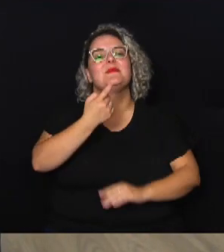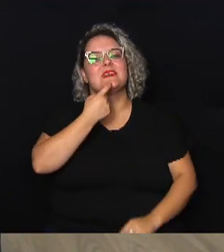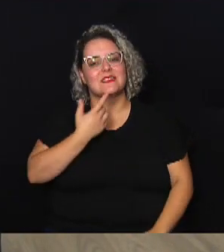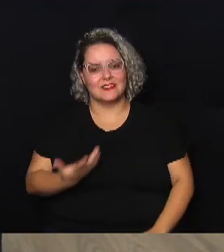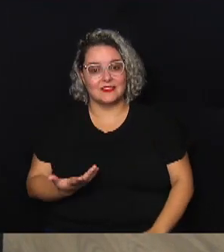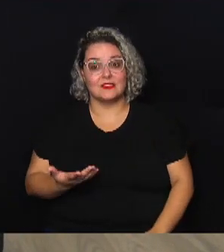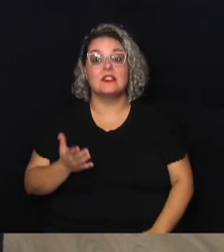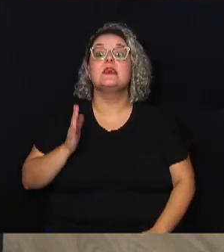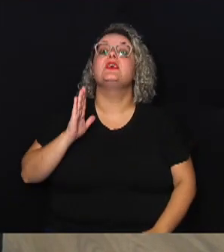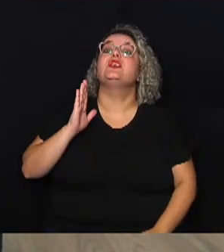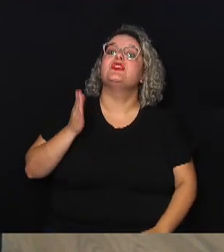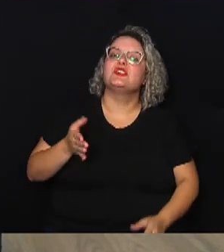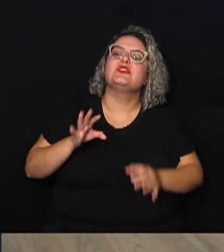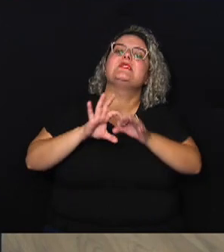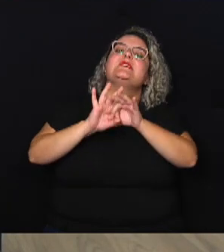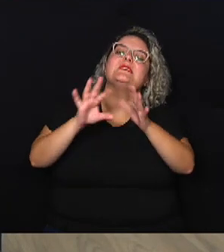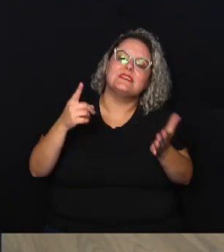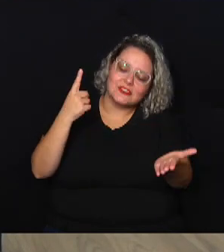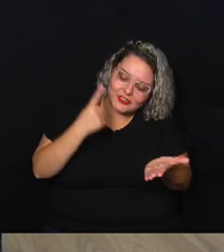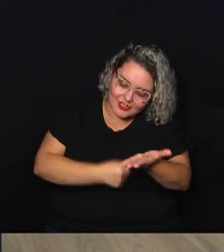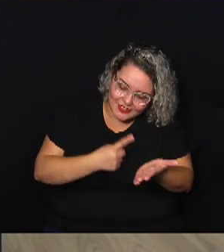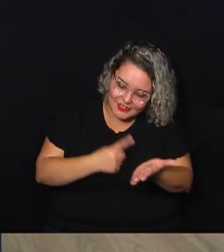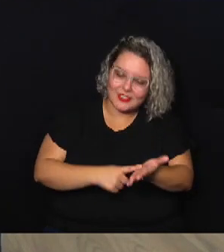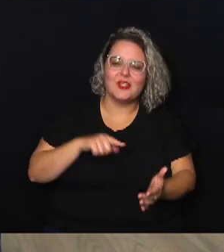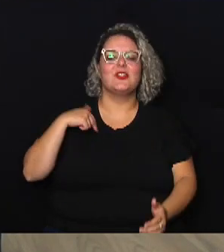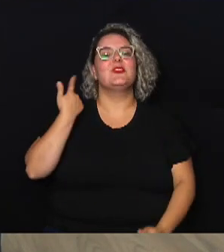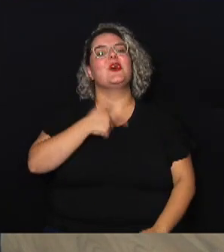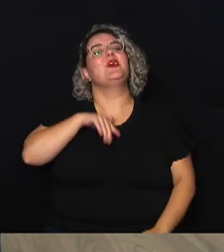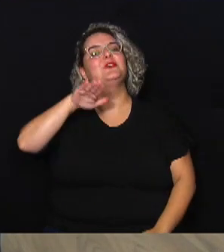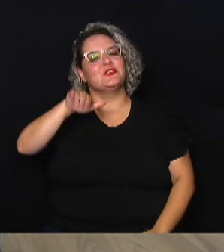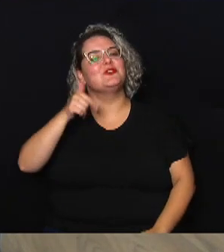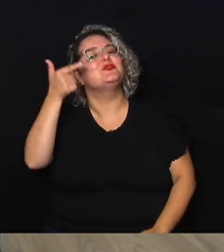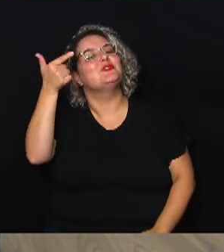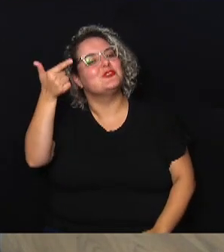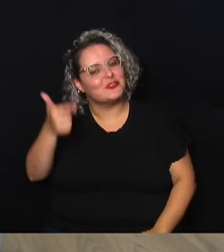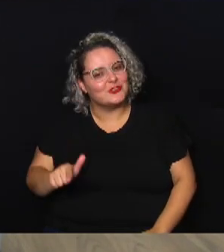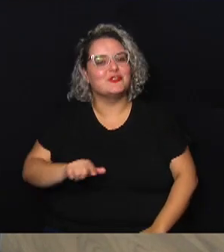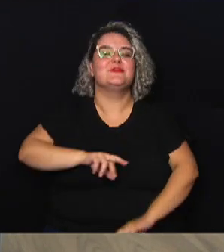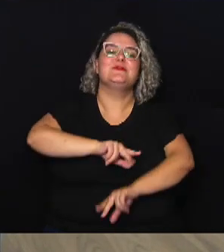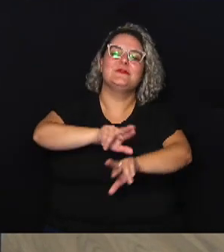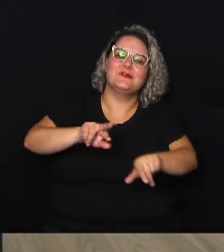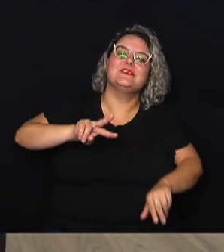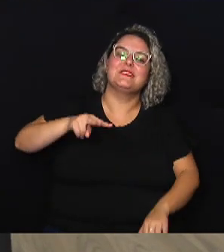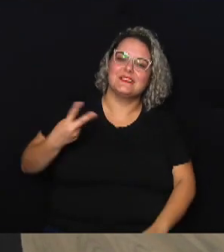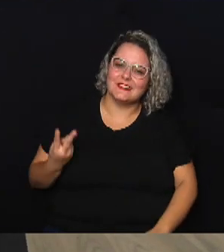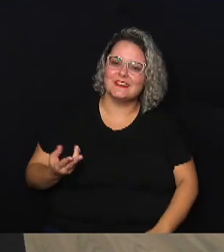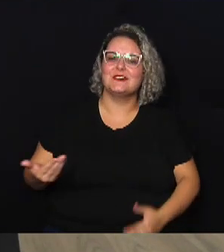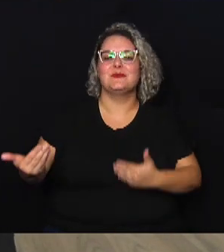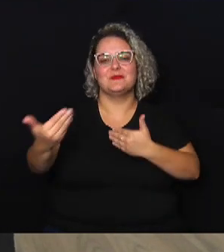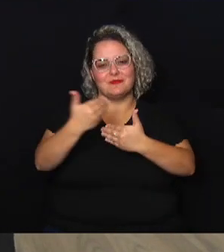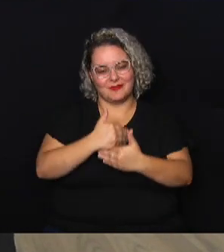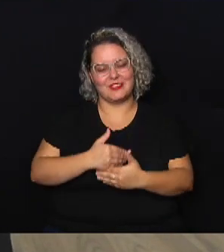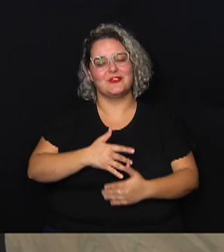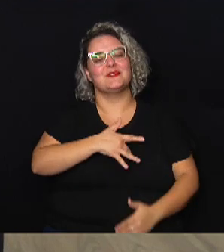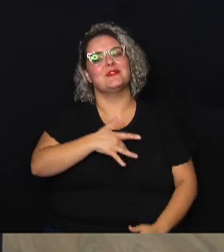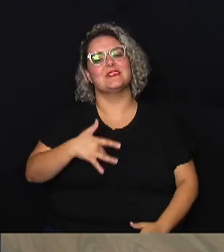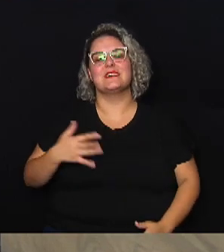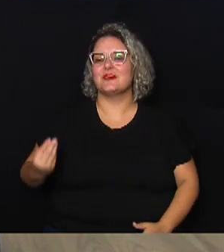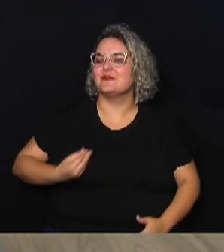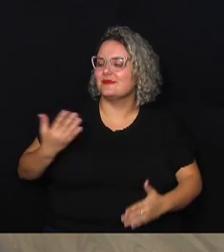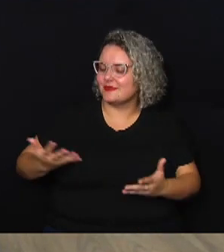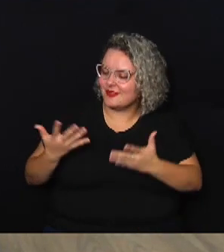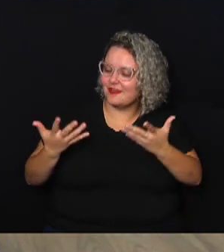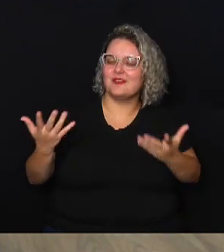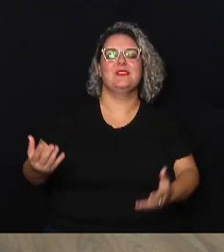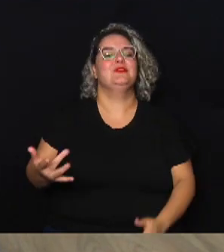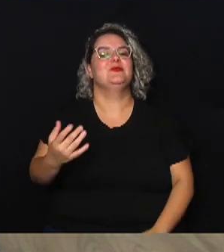e já deixar registrado que nós vamos te chamar várias vezes para participar aqui do Saúde é Vida, também